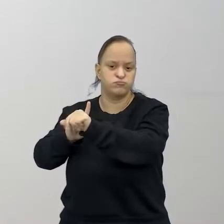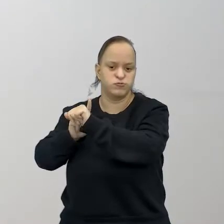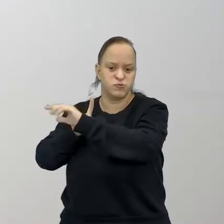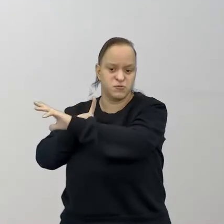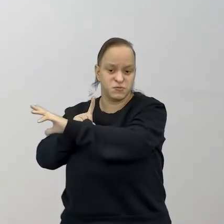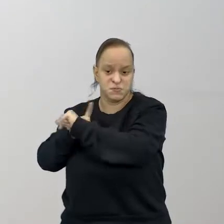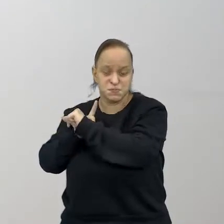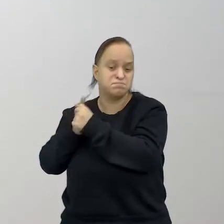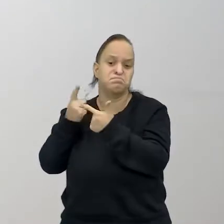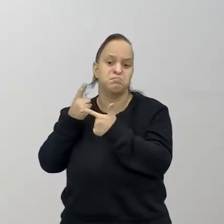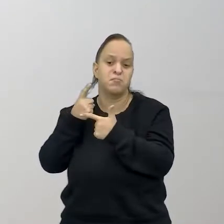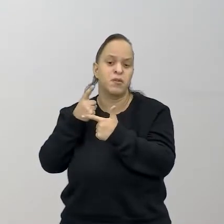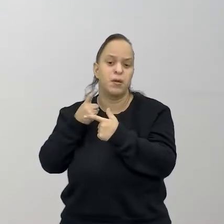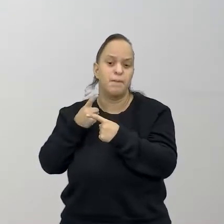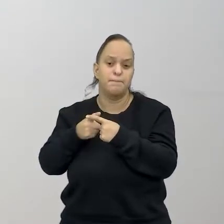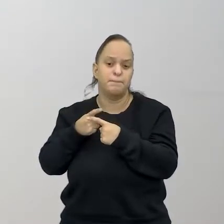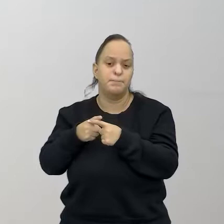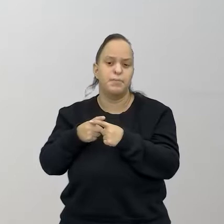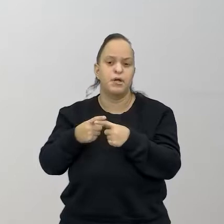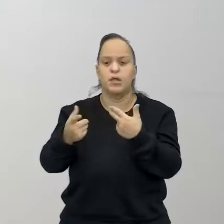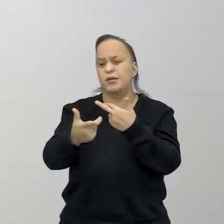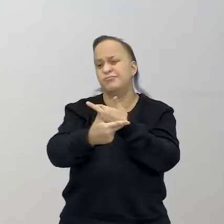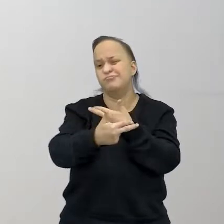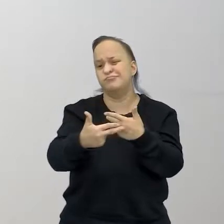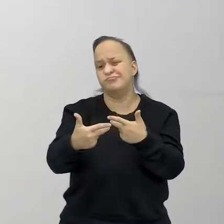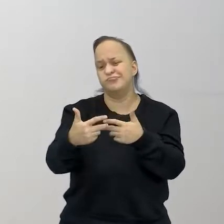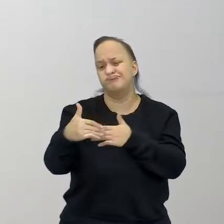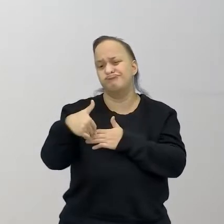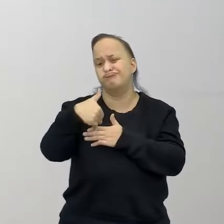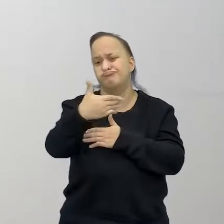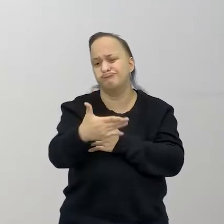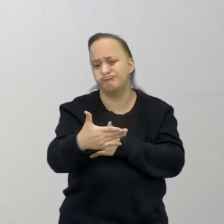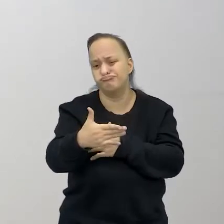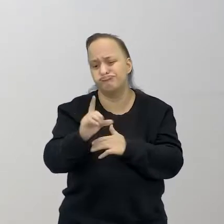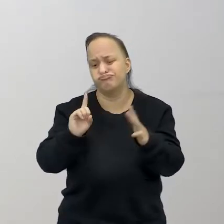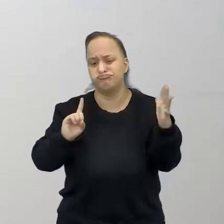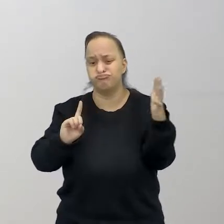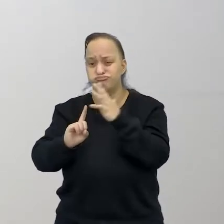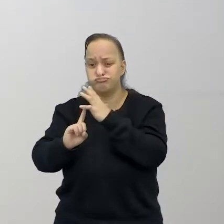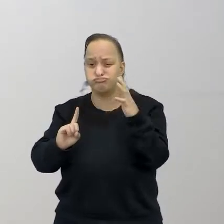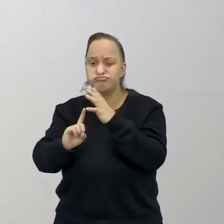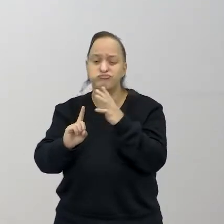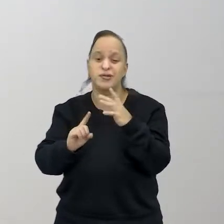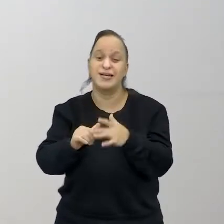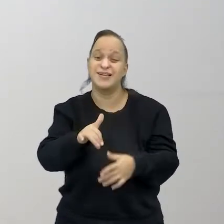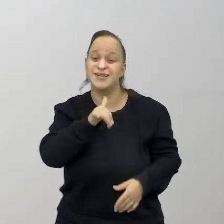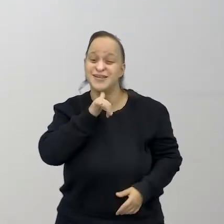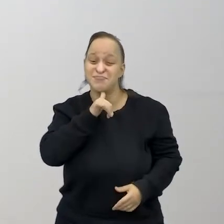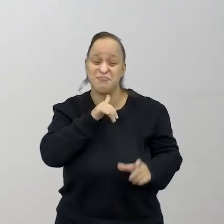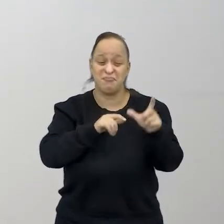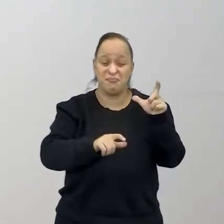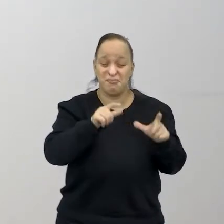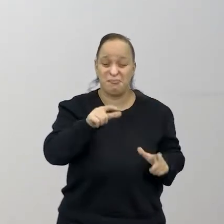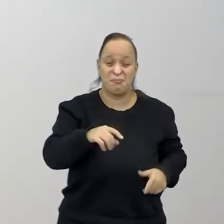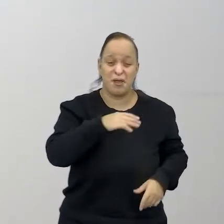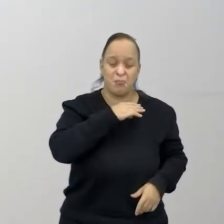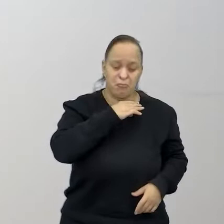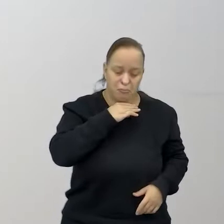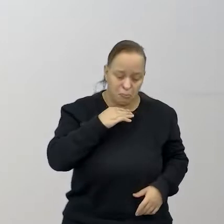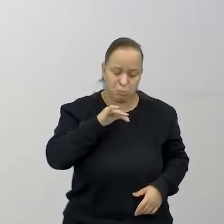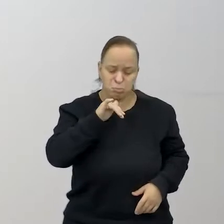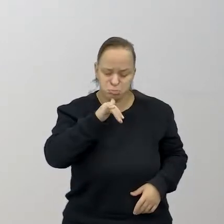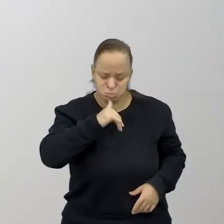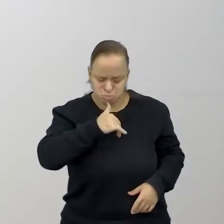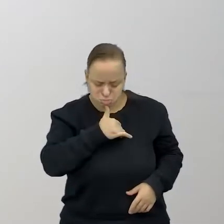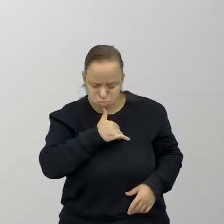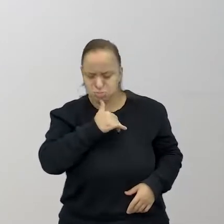acabam influenciando o interno. Como eu falei, processos de luto, processos de perda, processos sociais que acabam gerando isso, né? Que acabam gerando